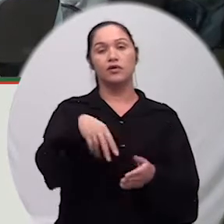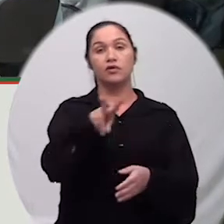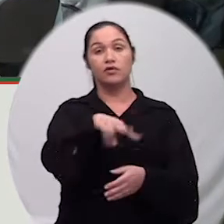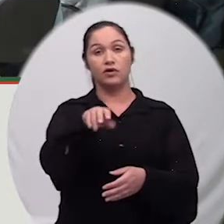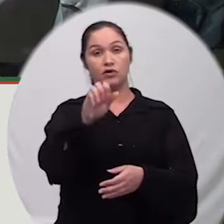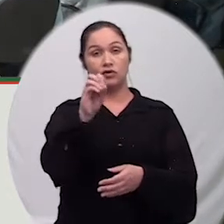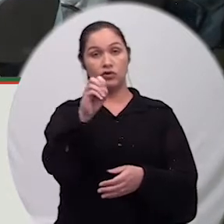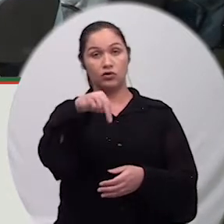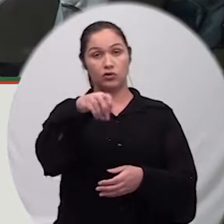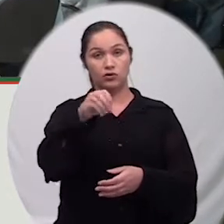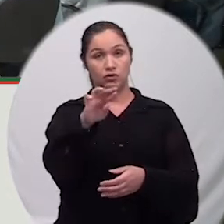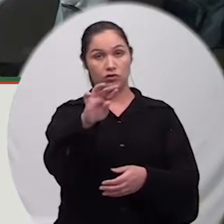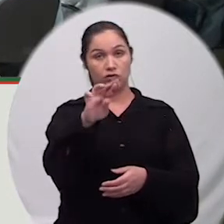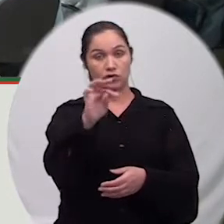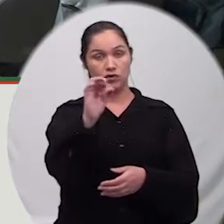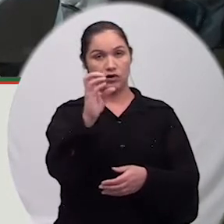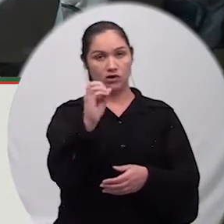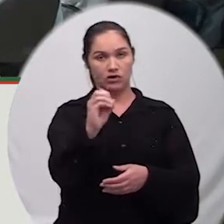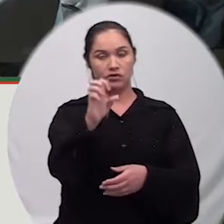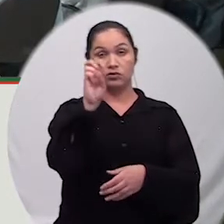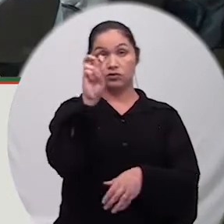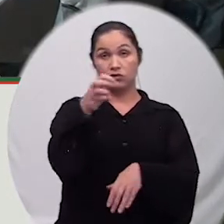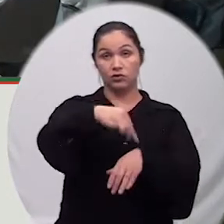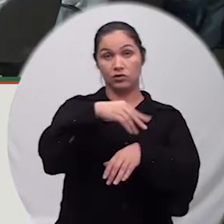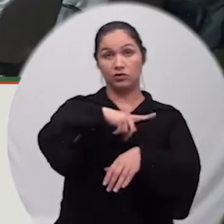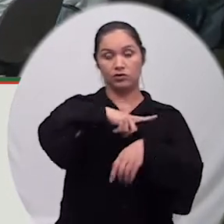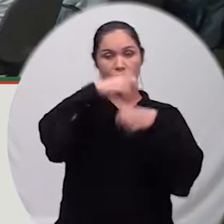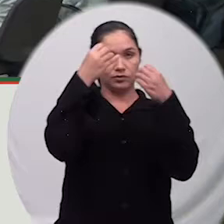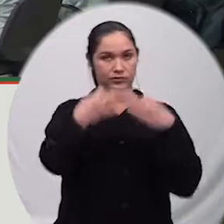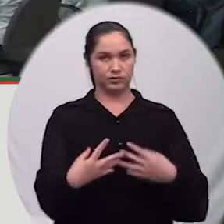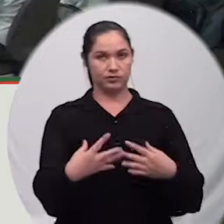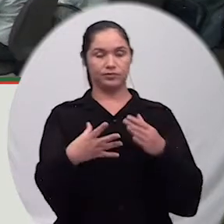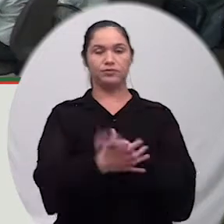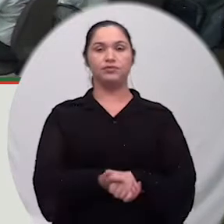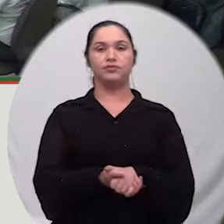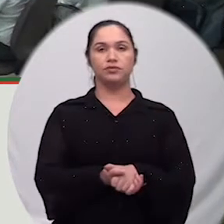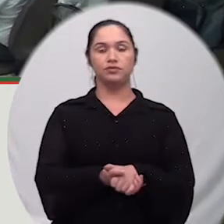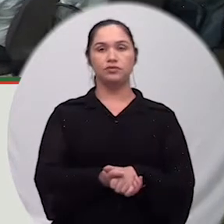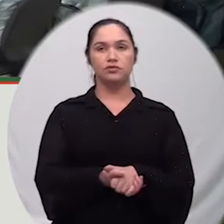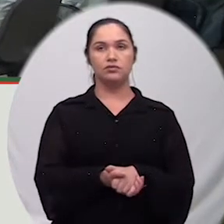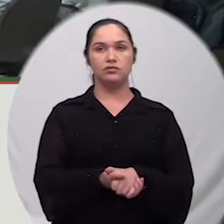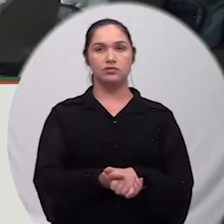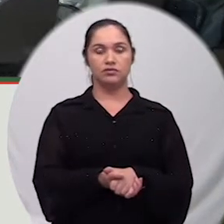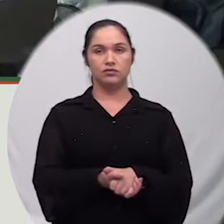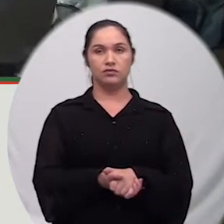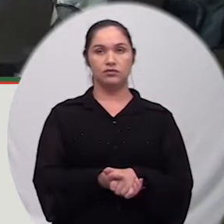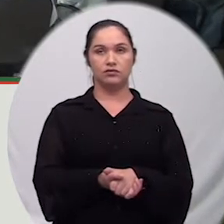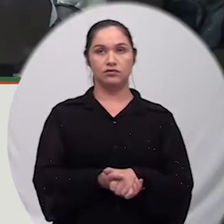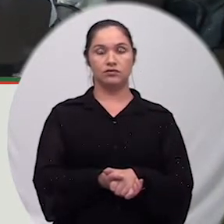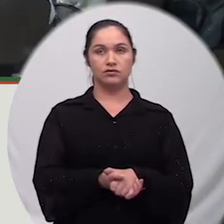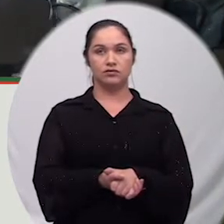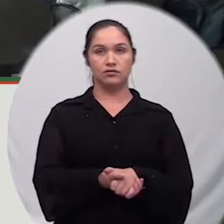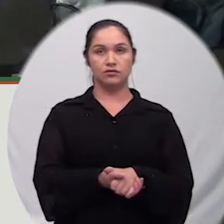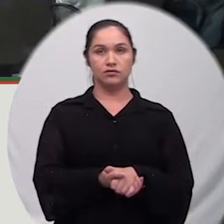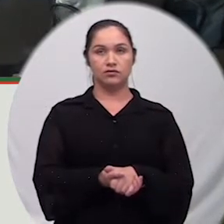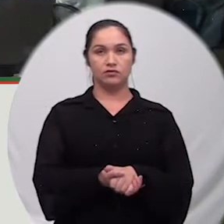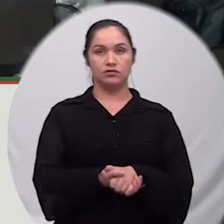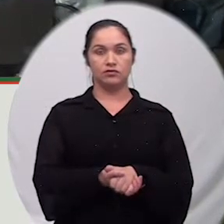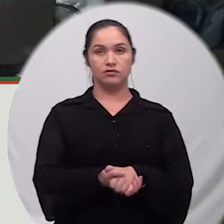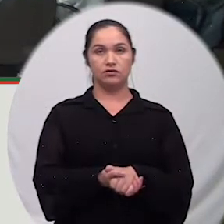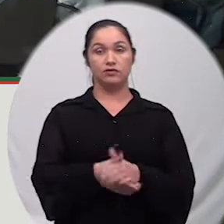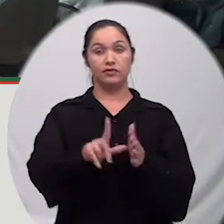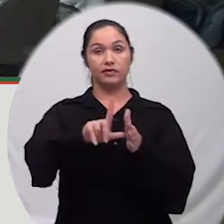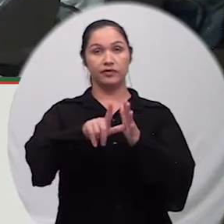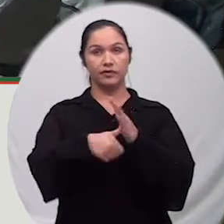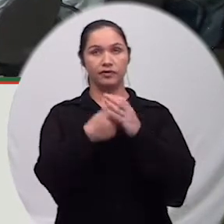5 minutos. Melhor tu ficar aí, cara. Tem mais dois. Imagina na frente. Coloca a cadeirinha ali, vereador. Depois eu